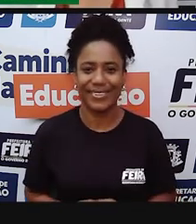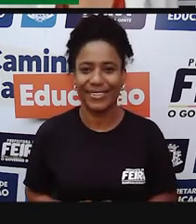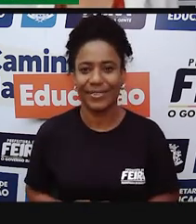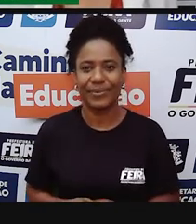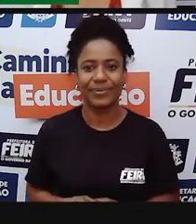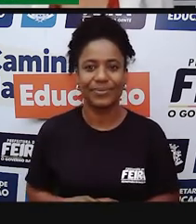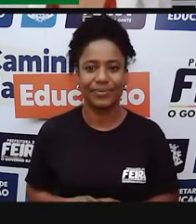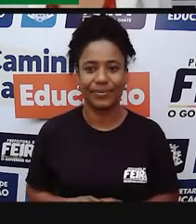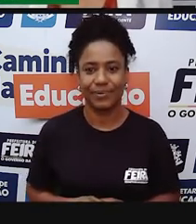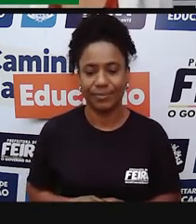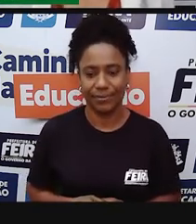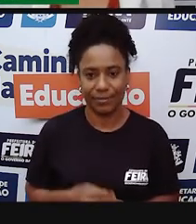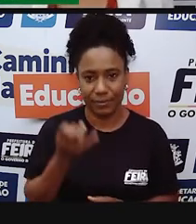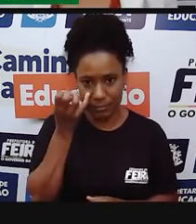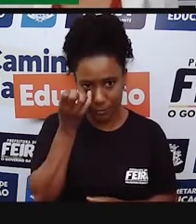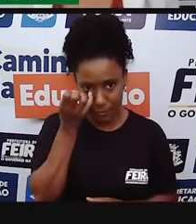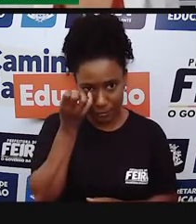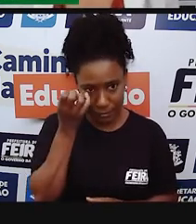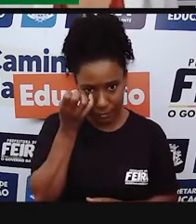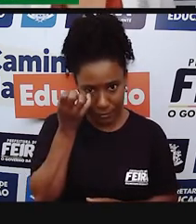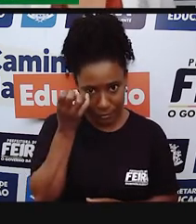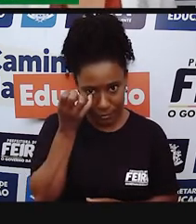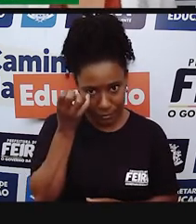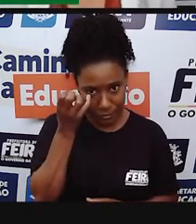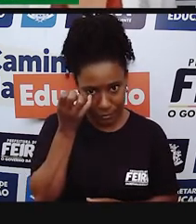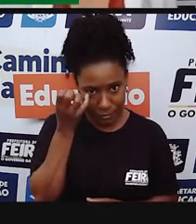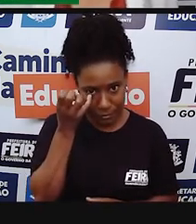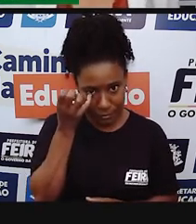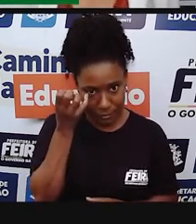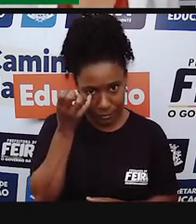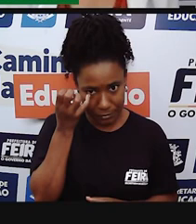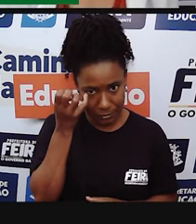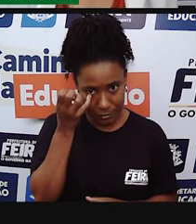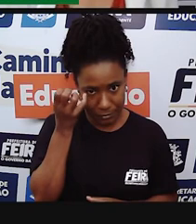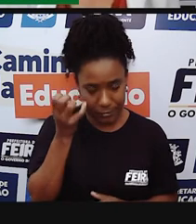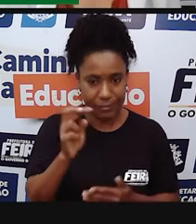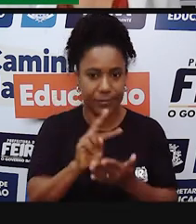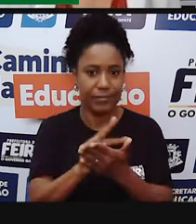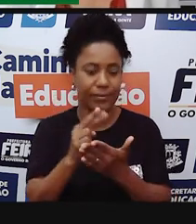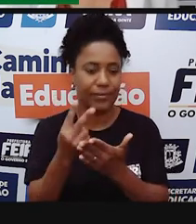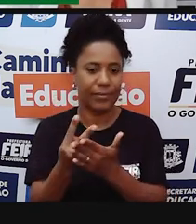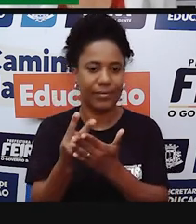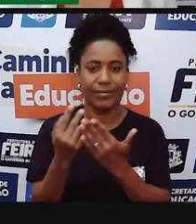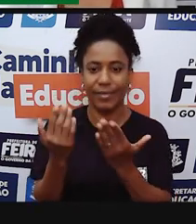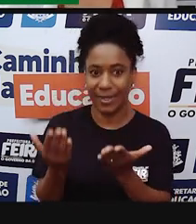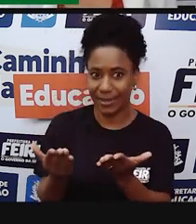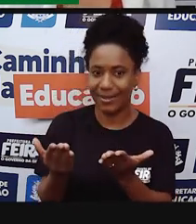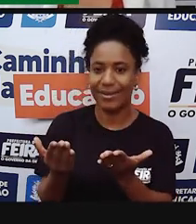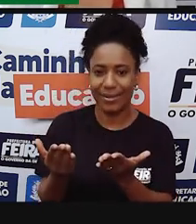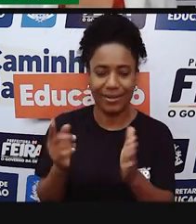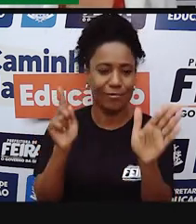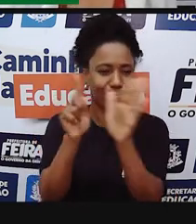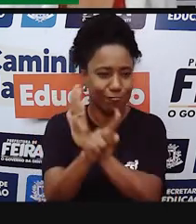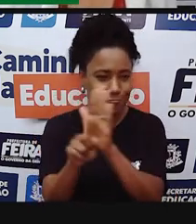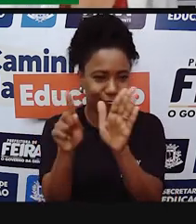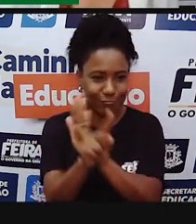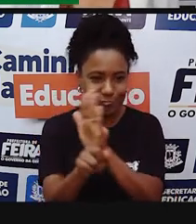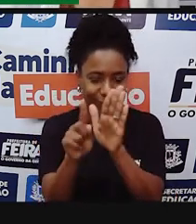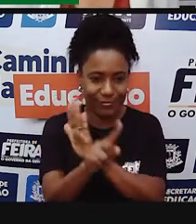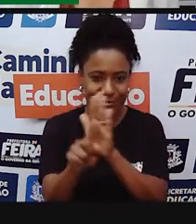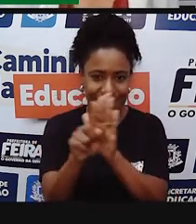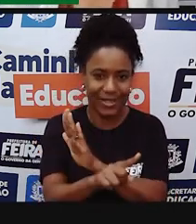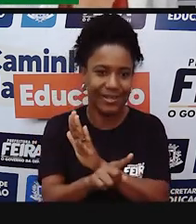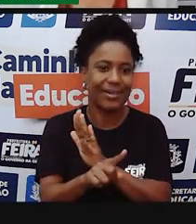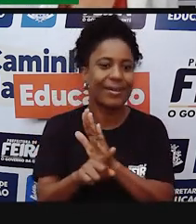OK lektion introduz em processos ms-15 a sobre a